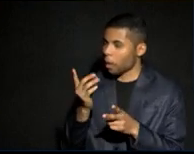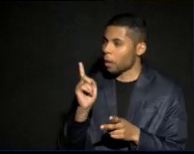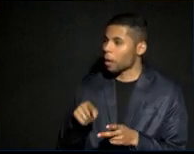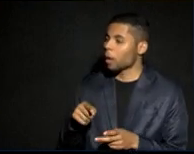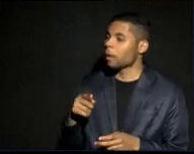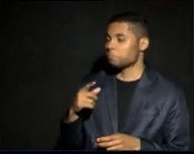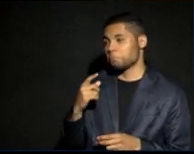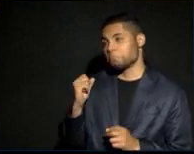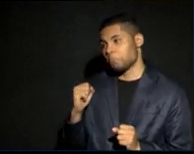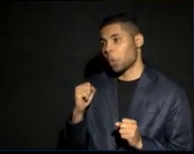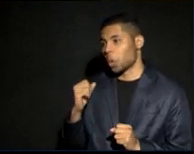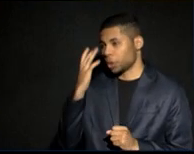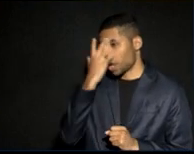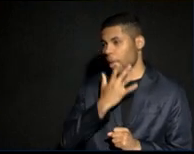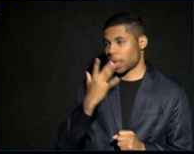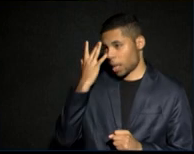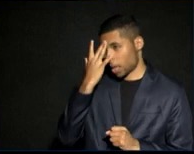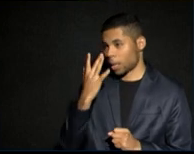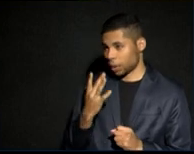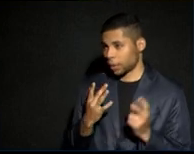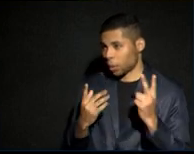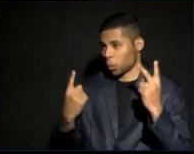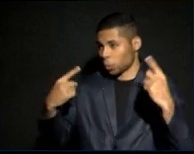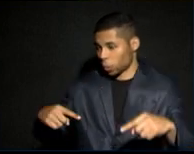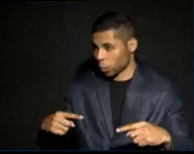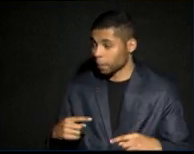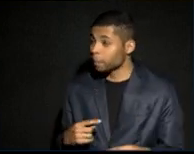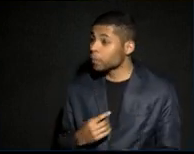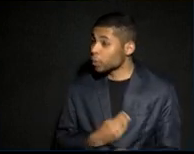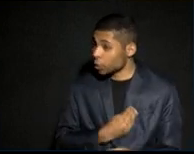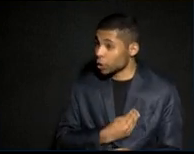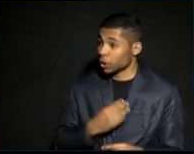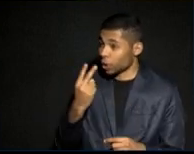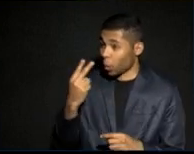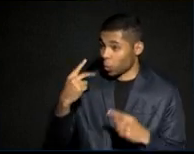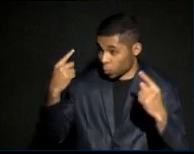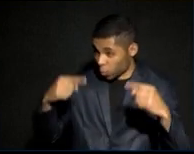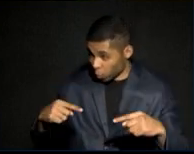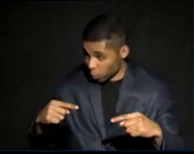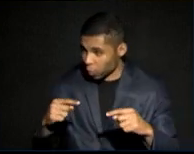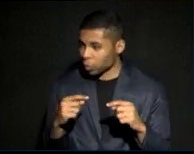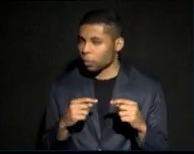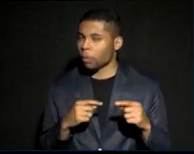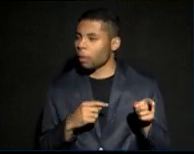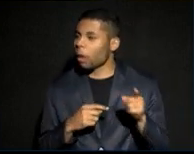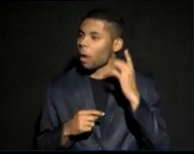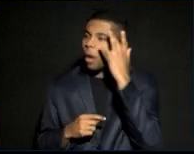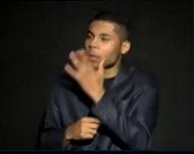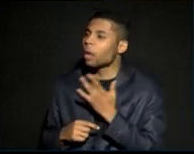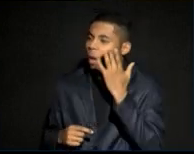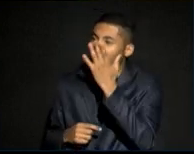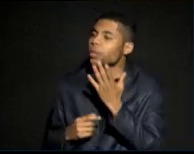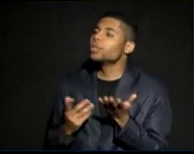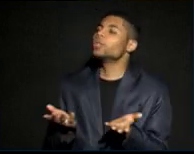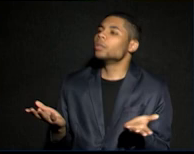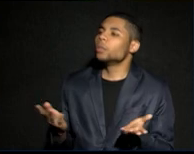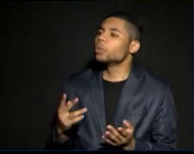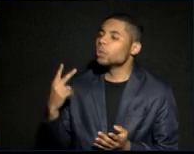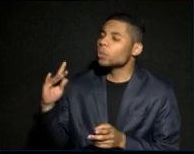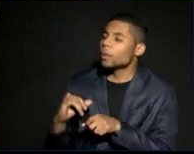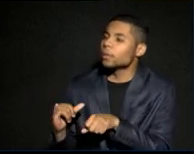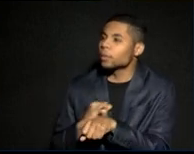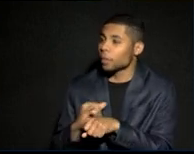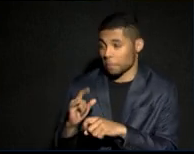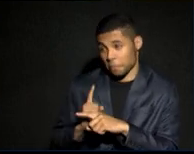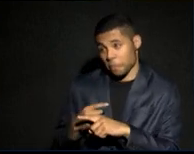vendo é tem grande chance do Haddad está no segundo turno estando no segundo turno é com Haddad qual que vai ser a sua